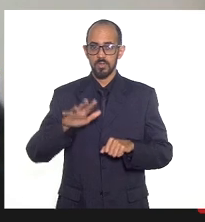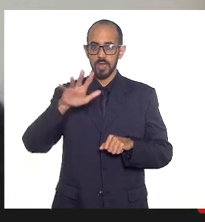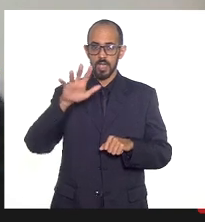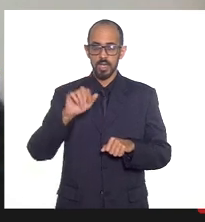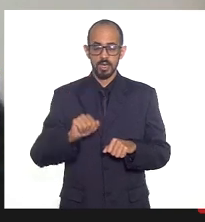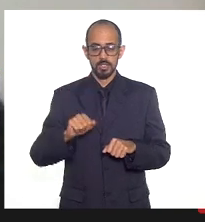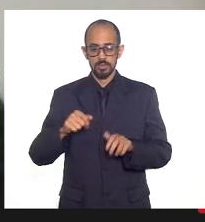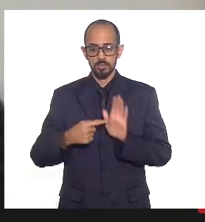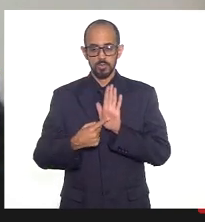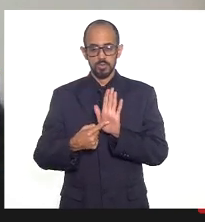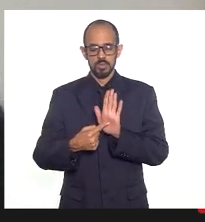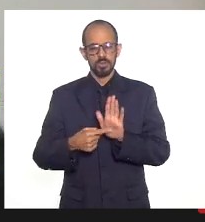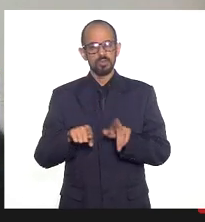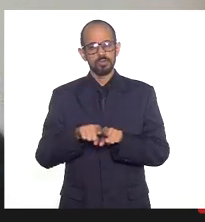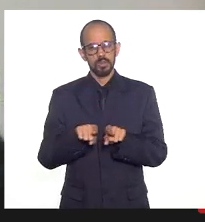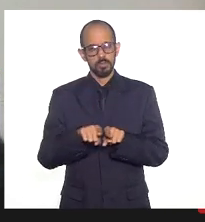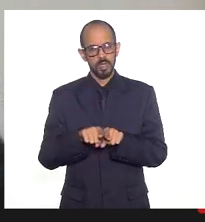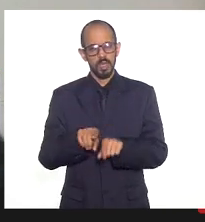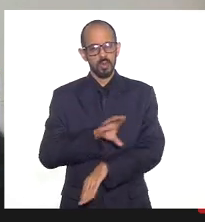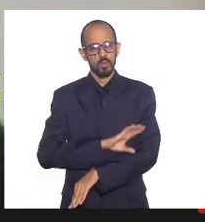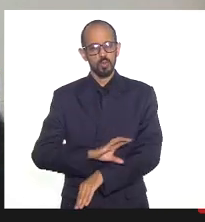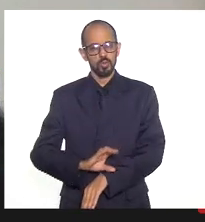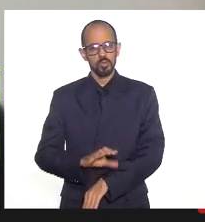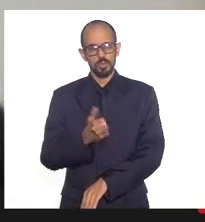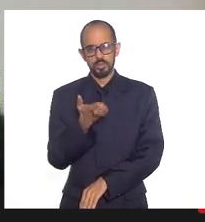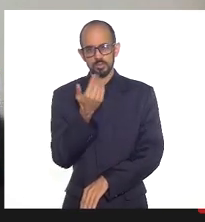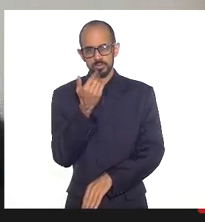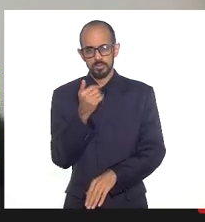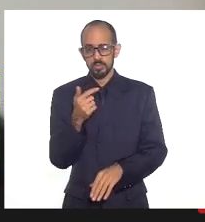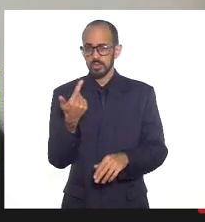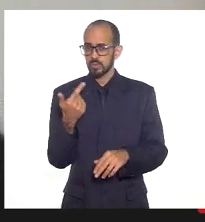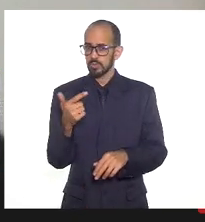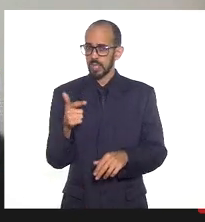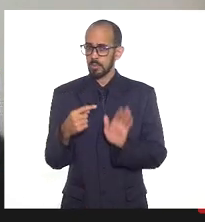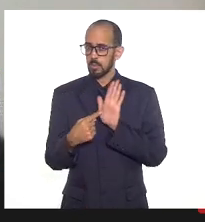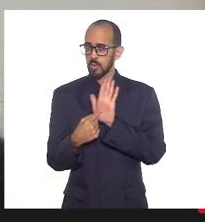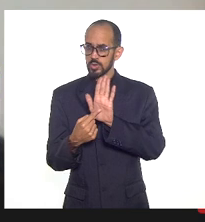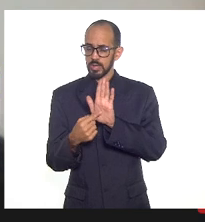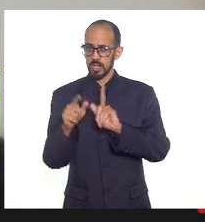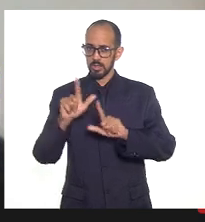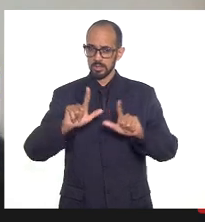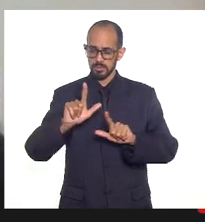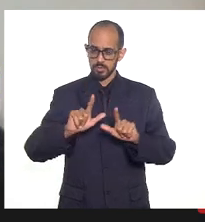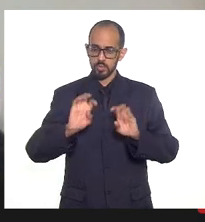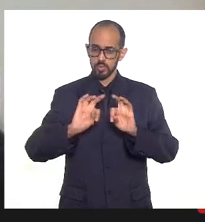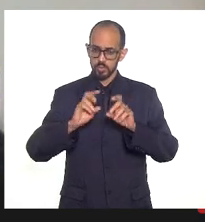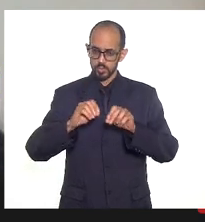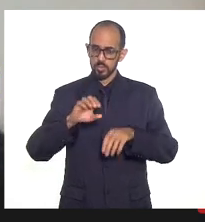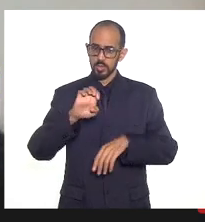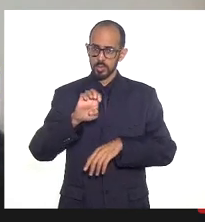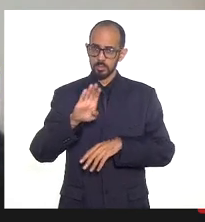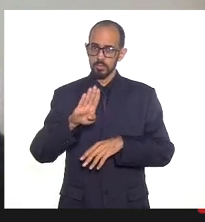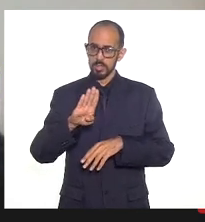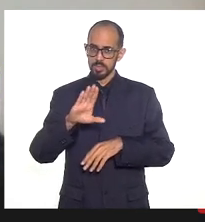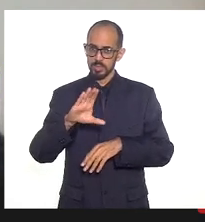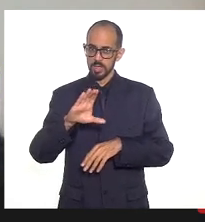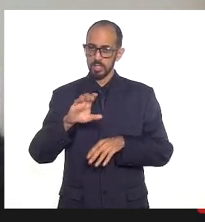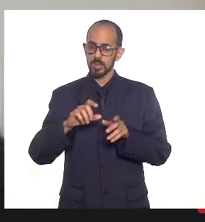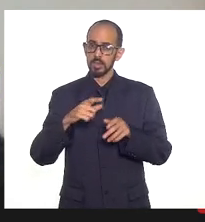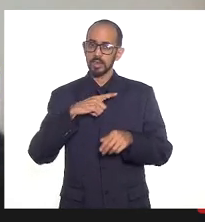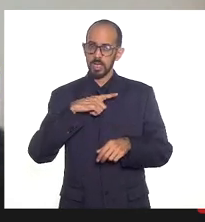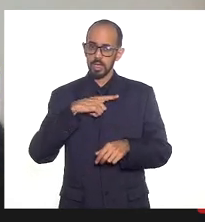de gastronomia, todas as coisas da periferia que não são retratadas normalmente, isso tudo estava presente na EBC. E agora a gente está passando, né,